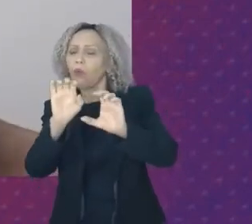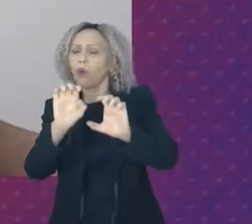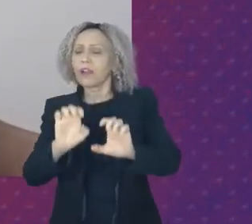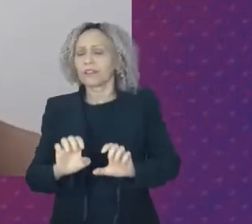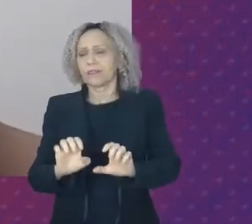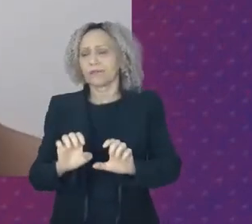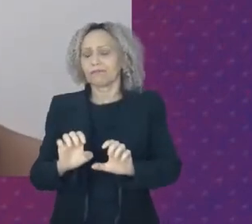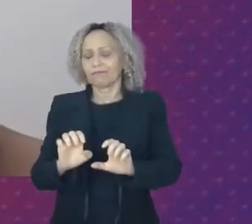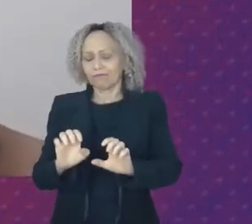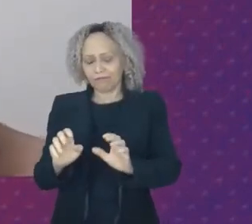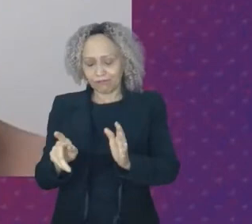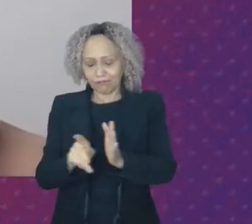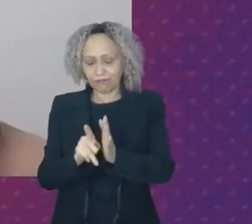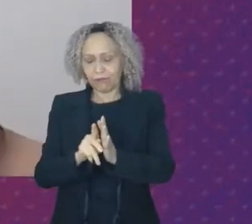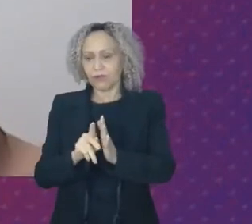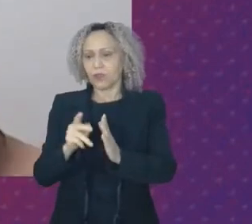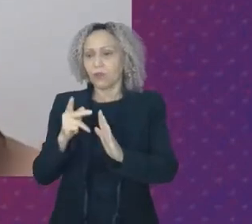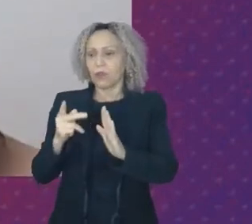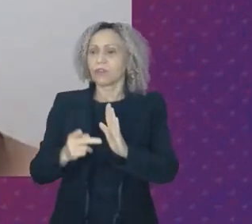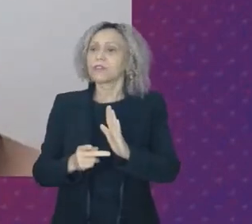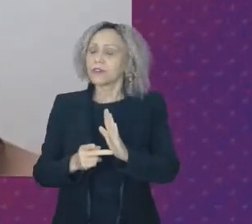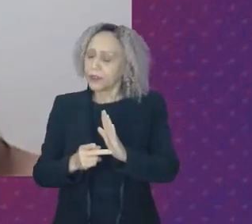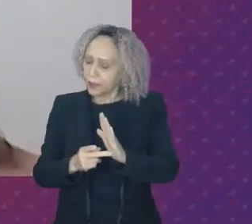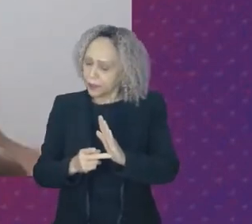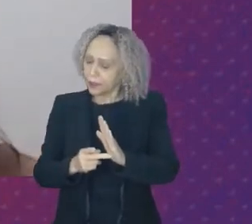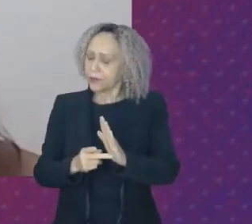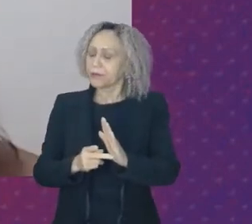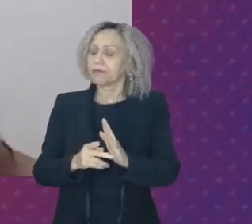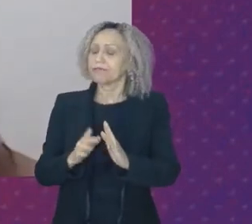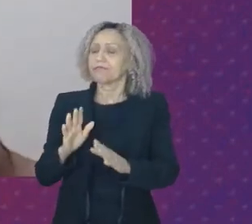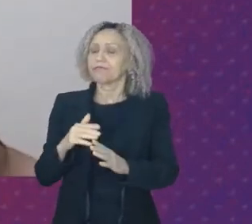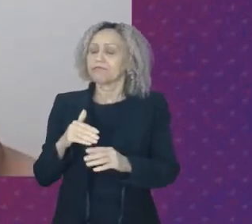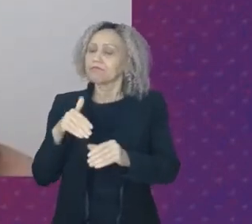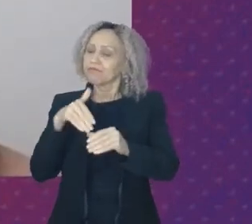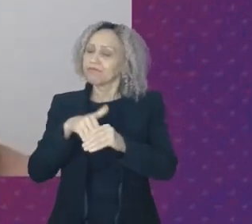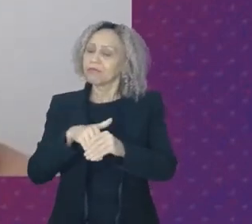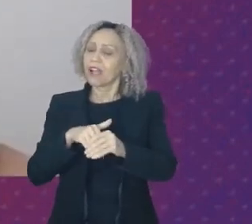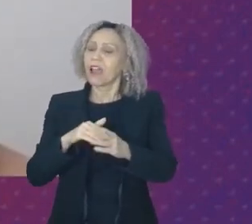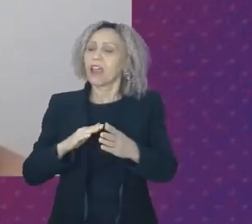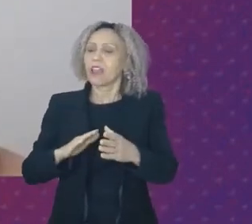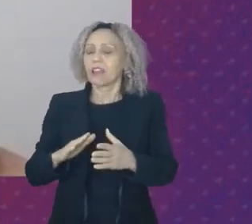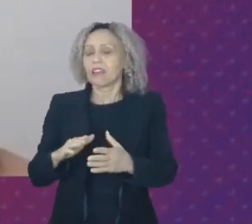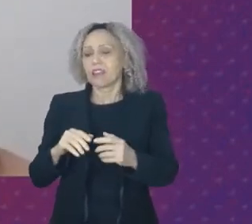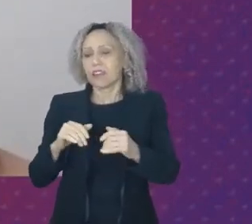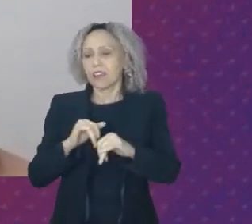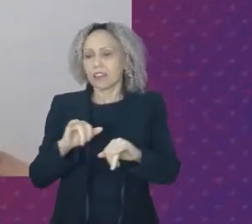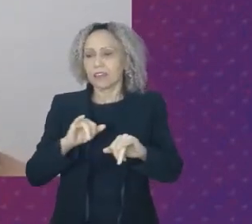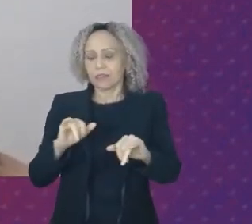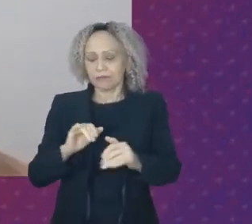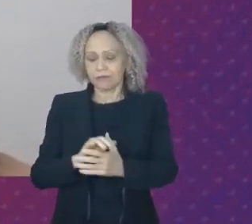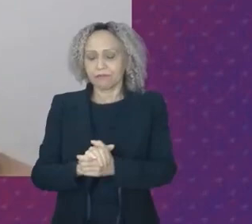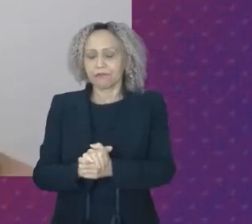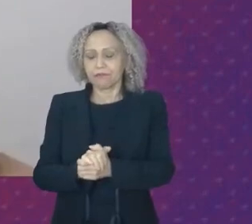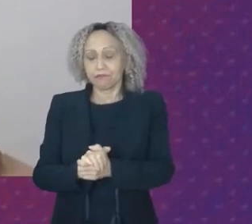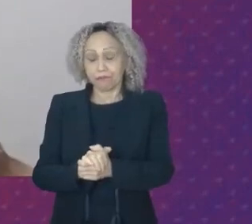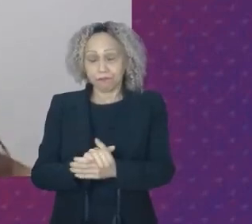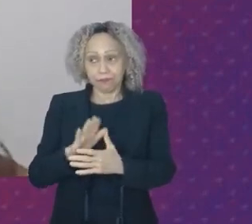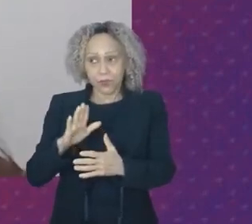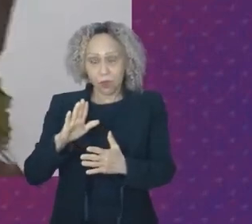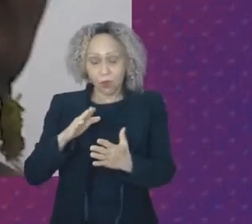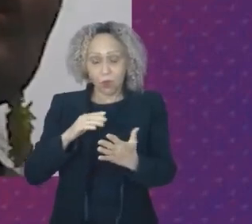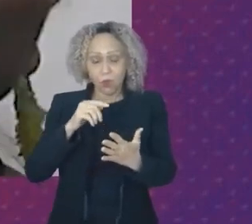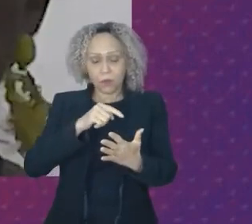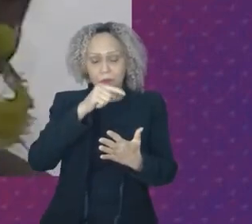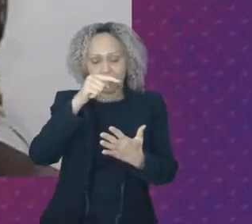de um projeto eleitoral. Então, eu acho que uma das principais coisas que precisam ser